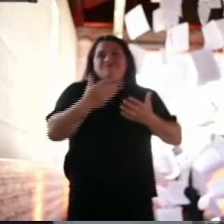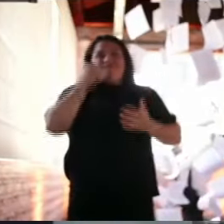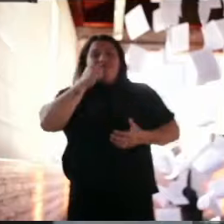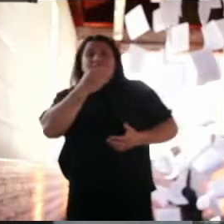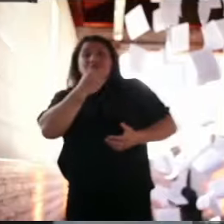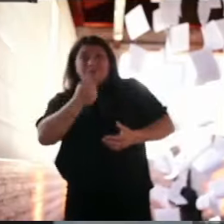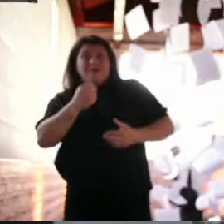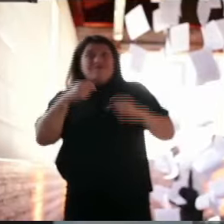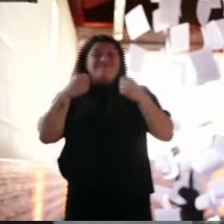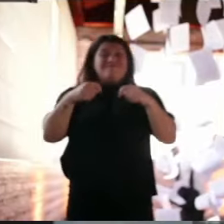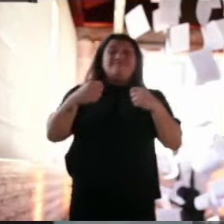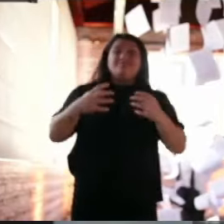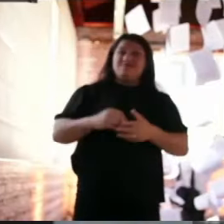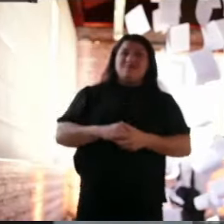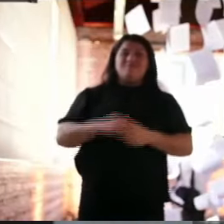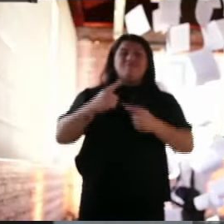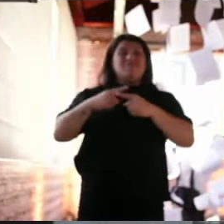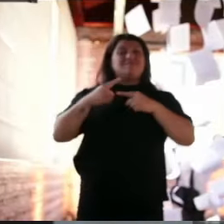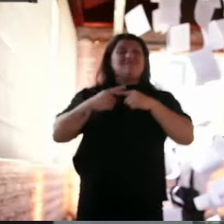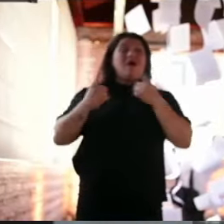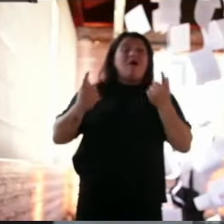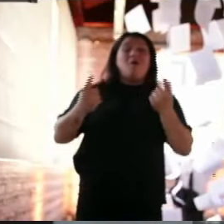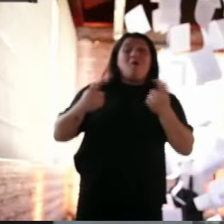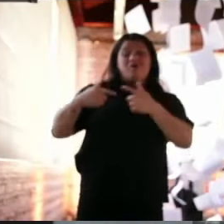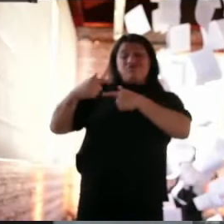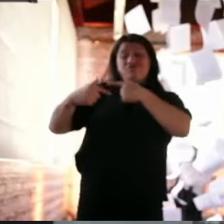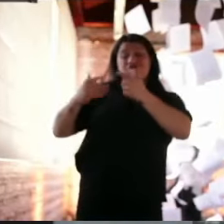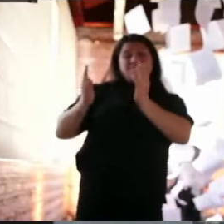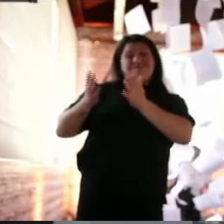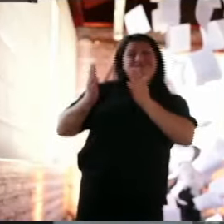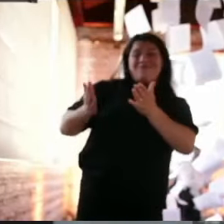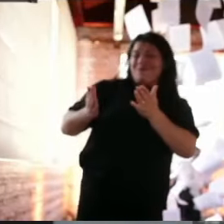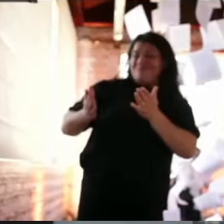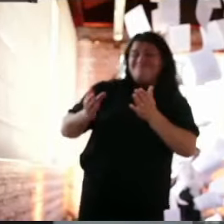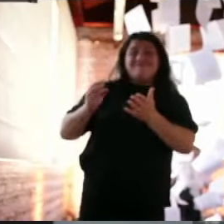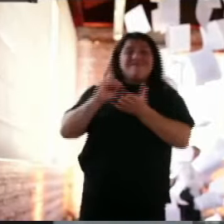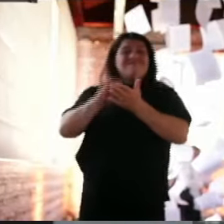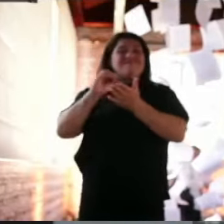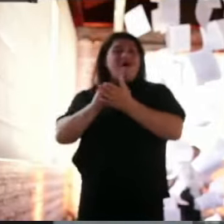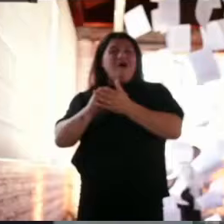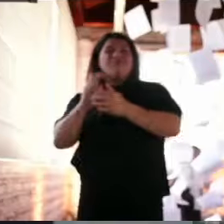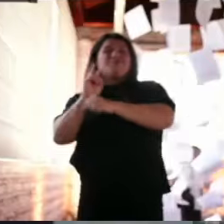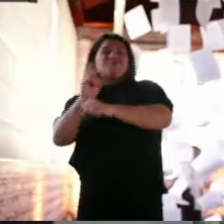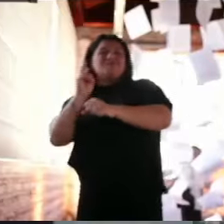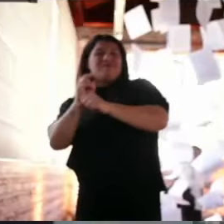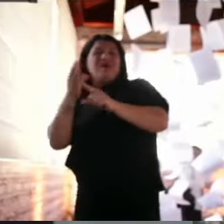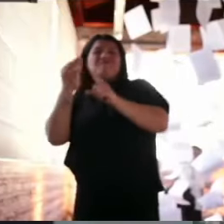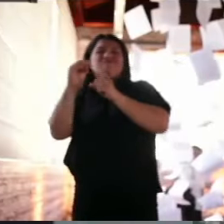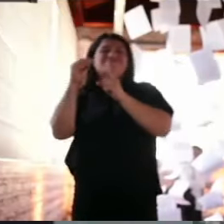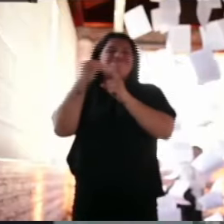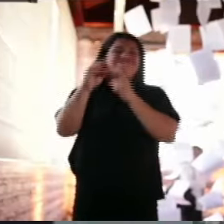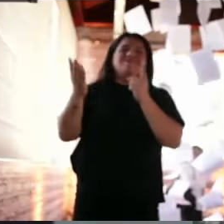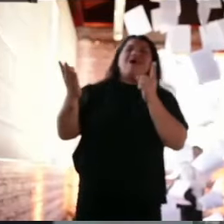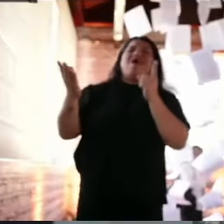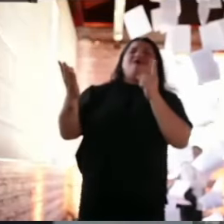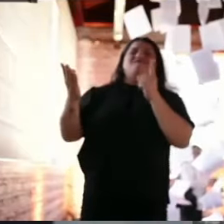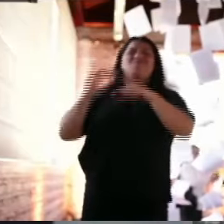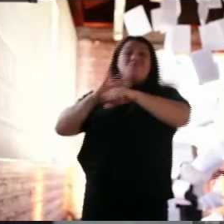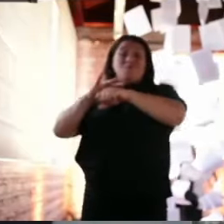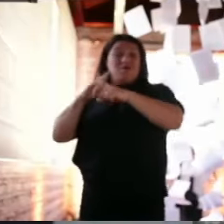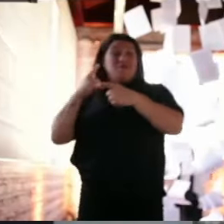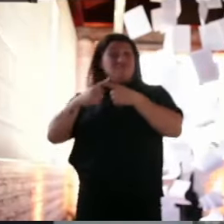perecer a gente já tá perecendo né a gente já tem uma geração desastida vulnerabilizada adoecida em função